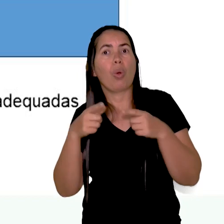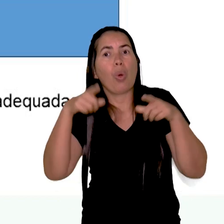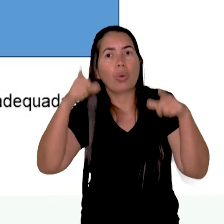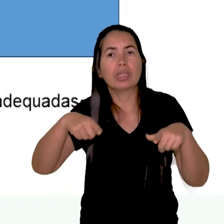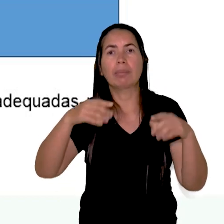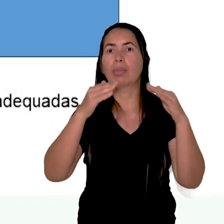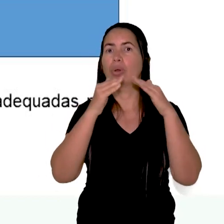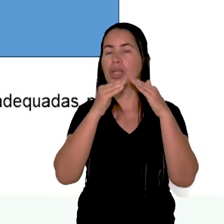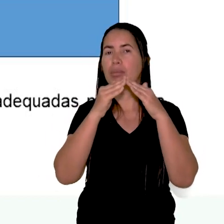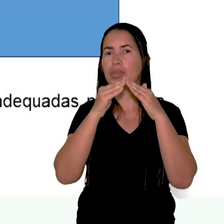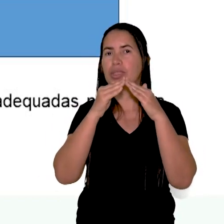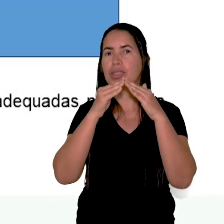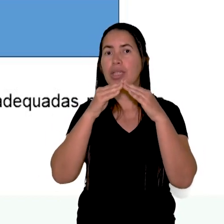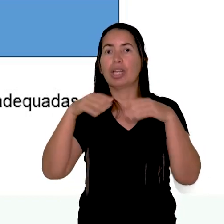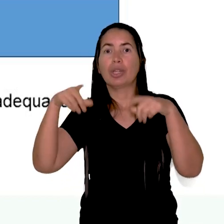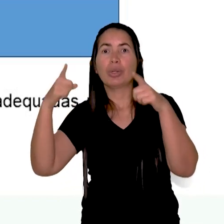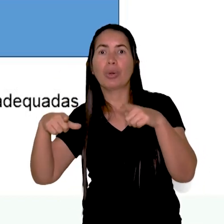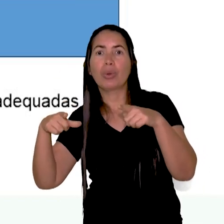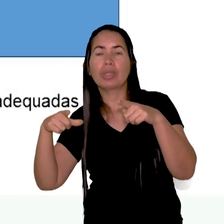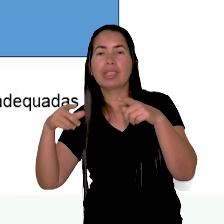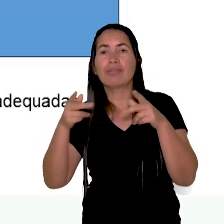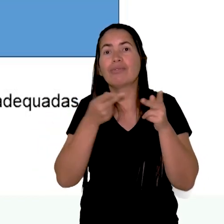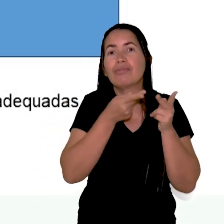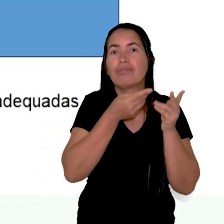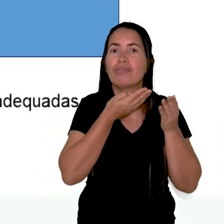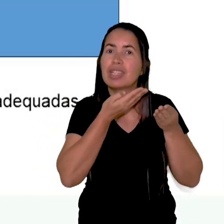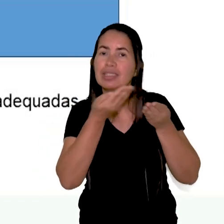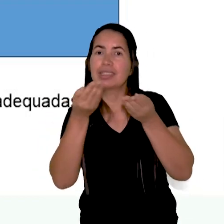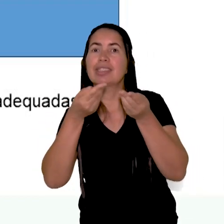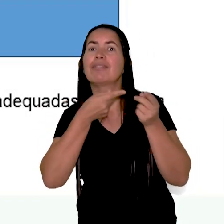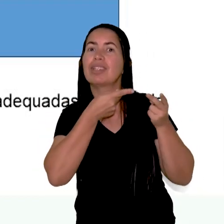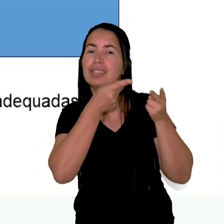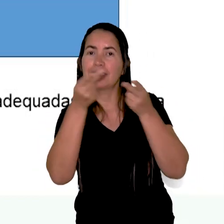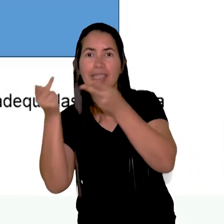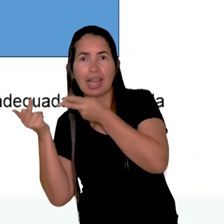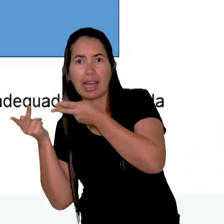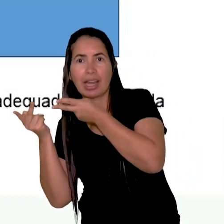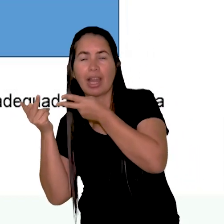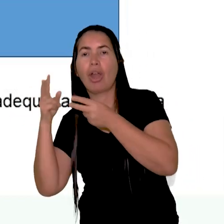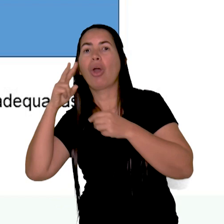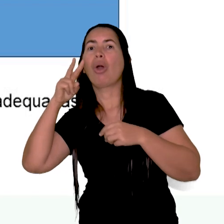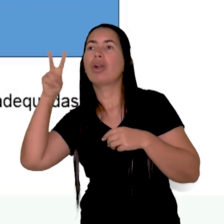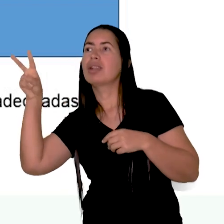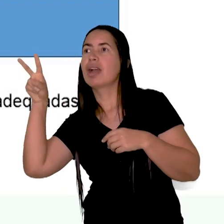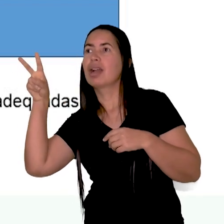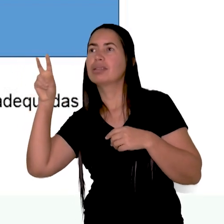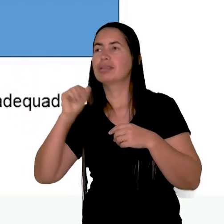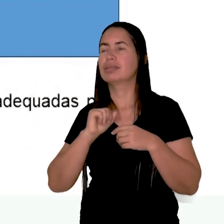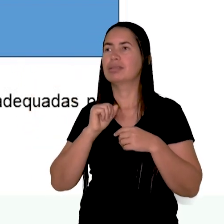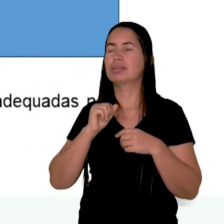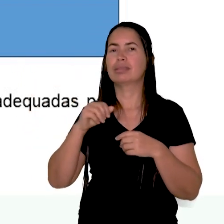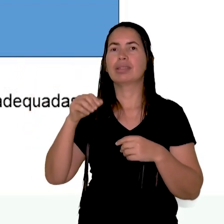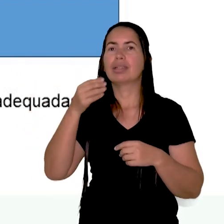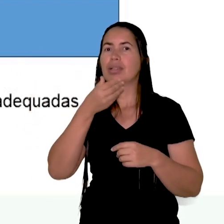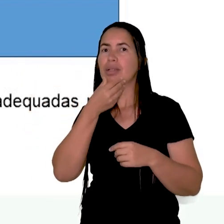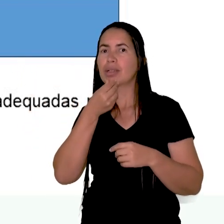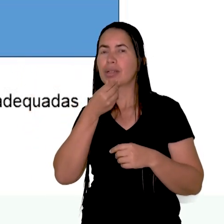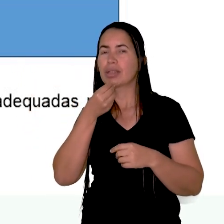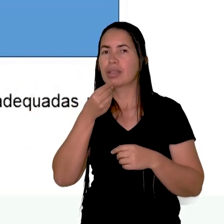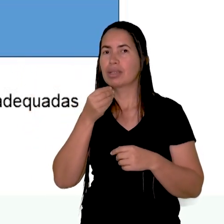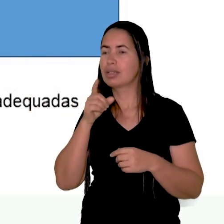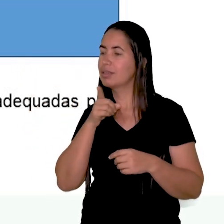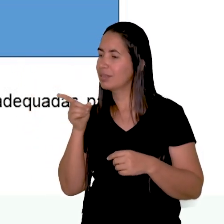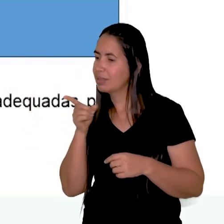ou o qual desejamos ir visitar. Veja esta situação. Pedro,